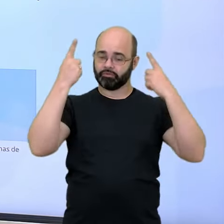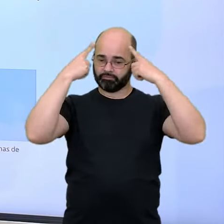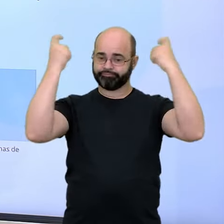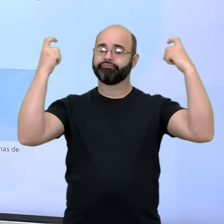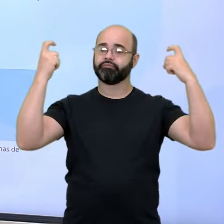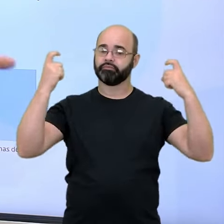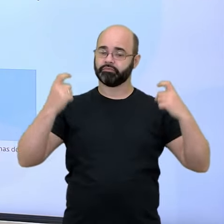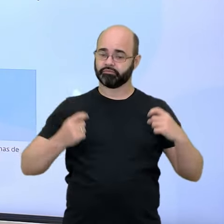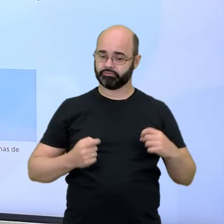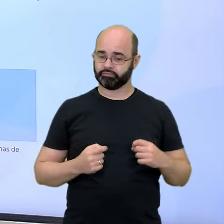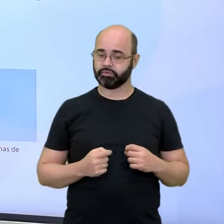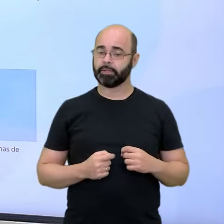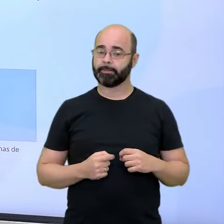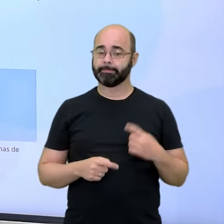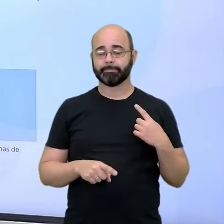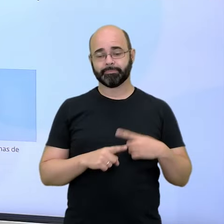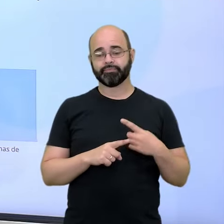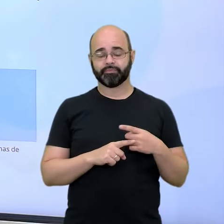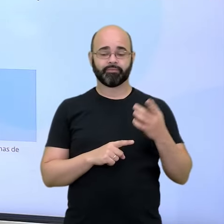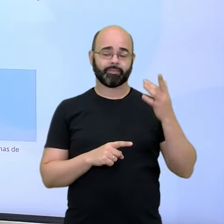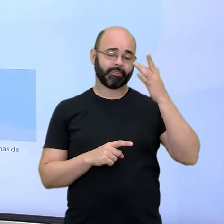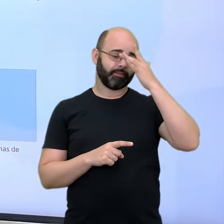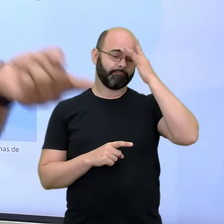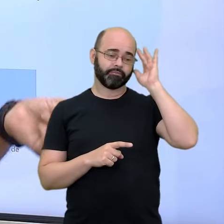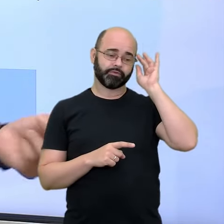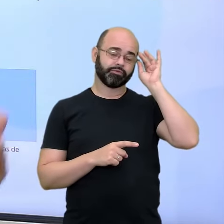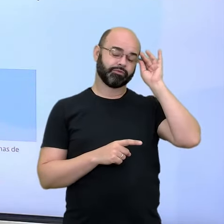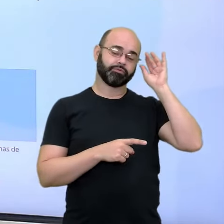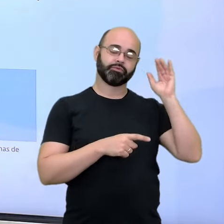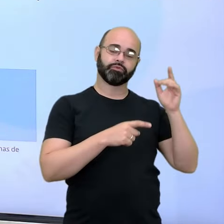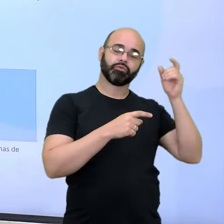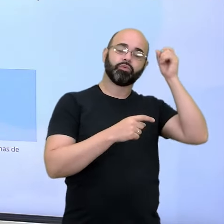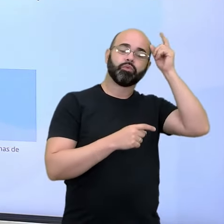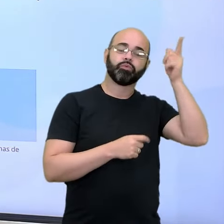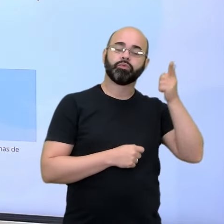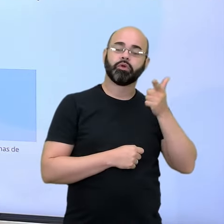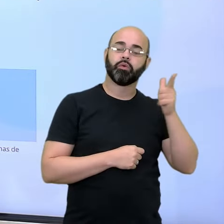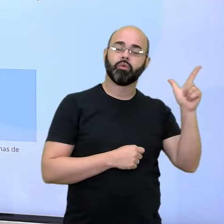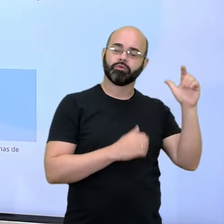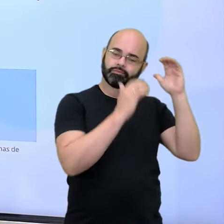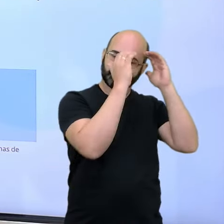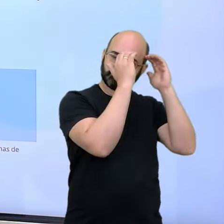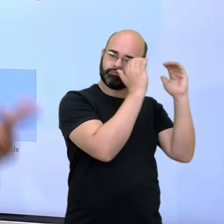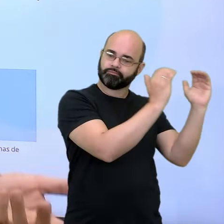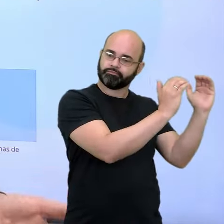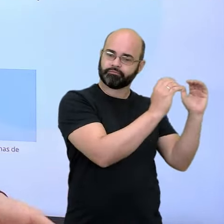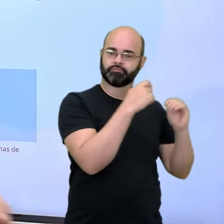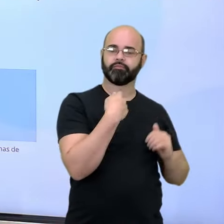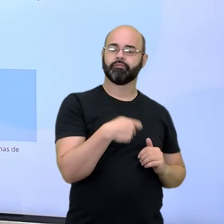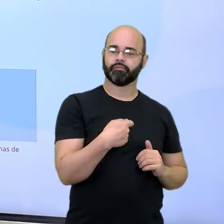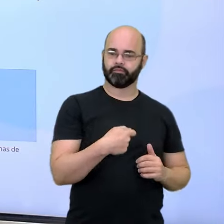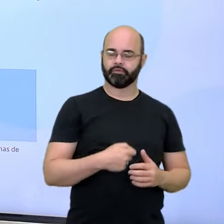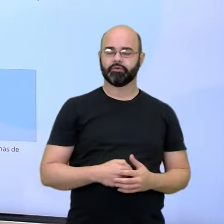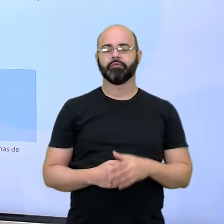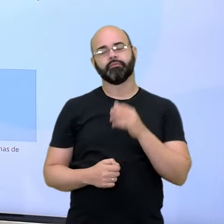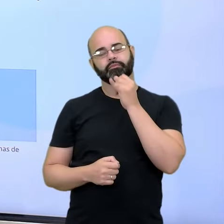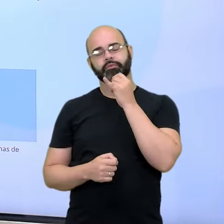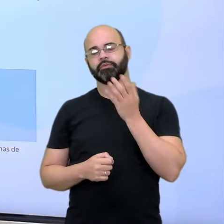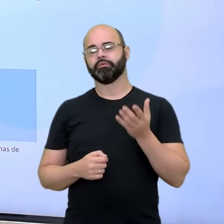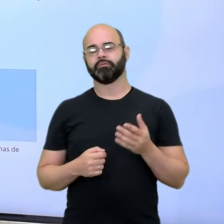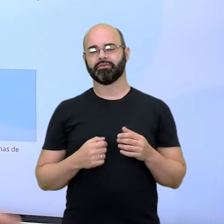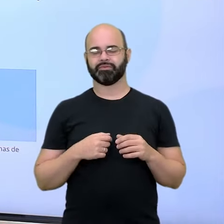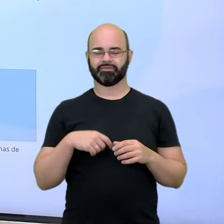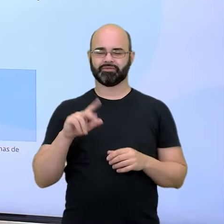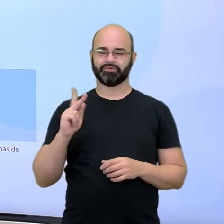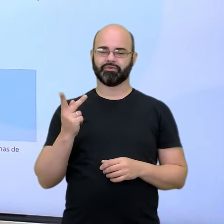com outras culturas, com outras formas de viver o mundo, outras formas de viver. Por exemplo, eu não sabia que existia uma luta